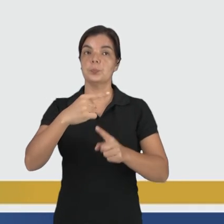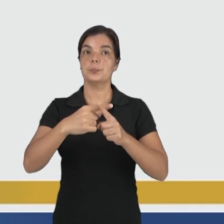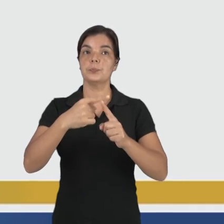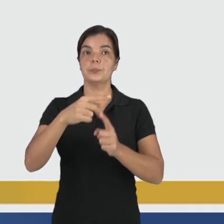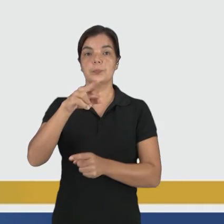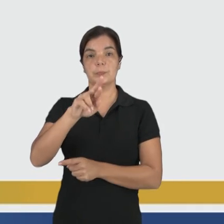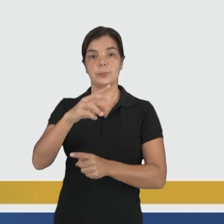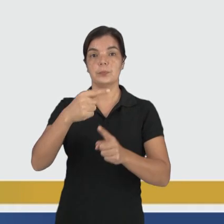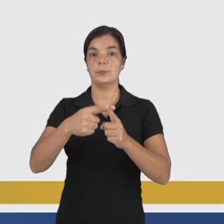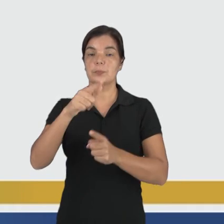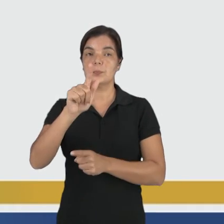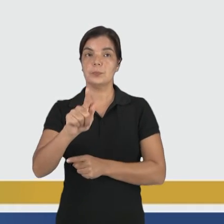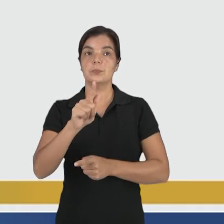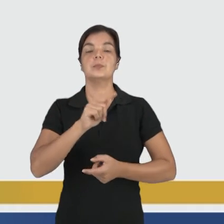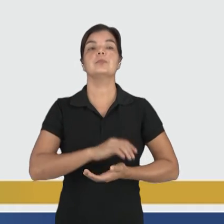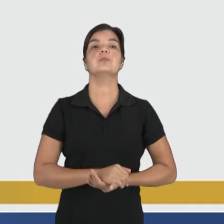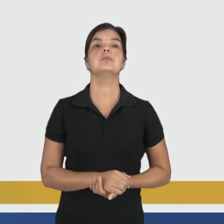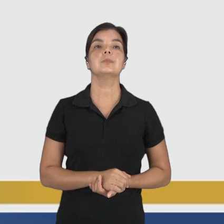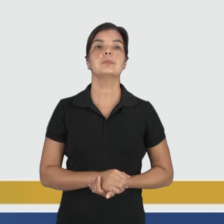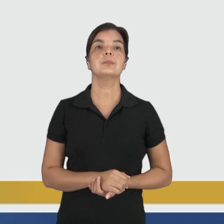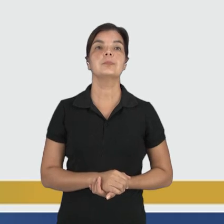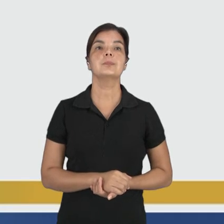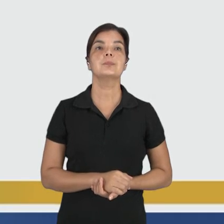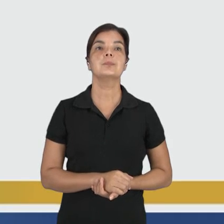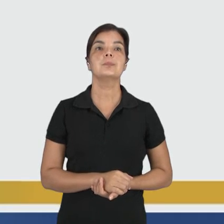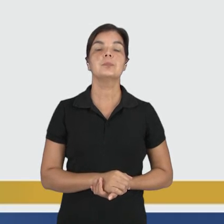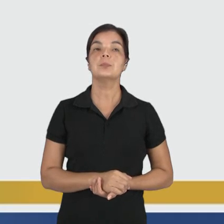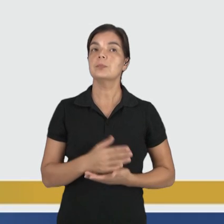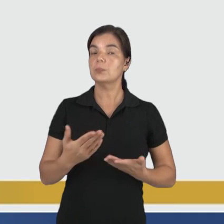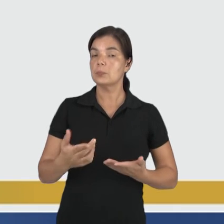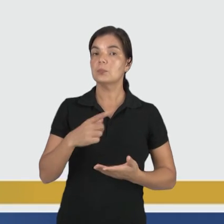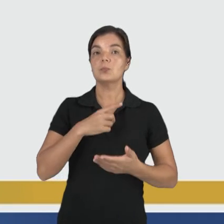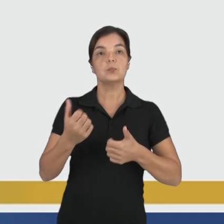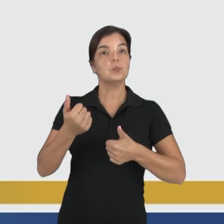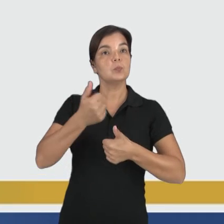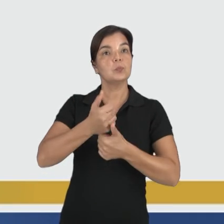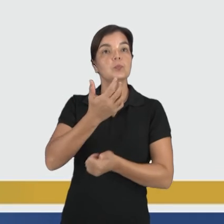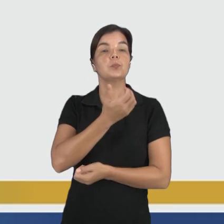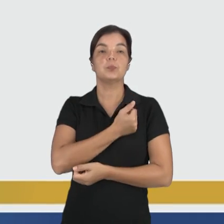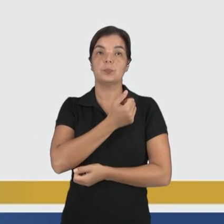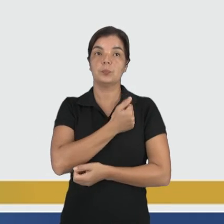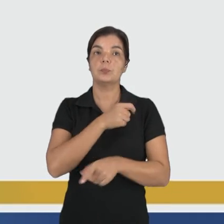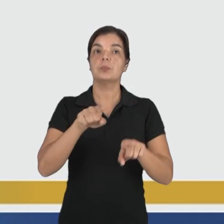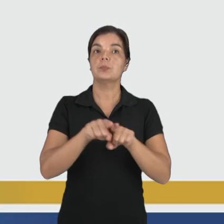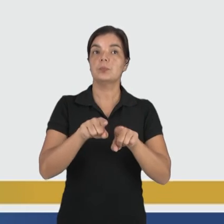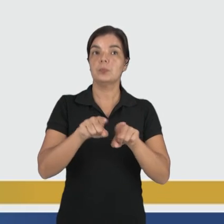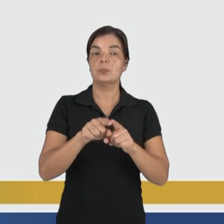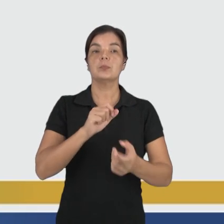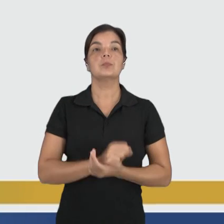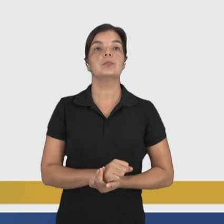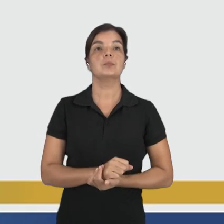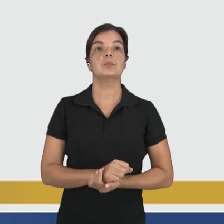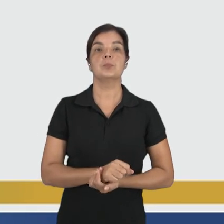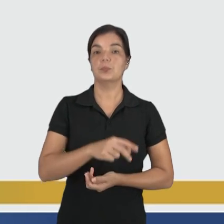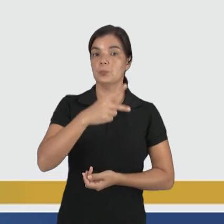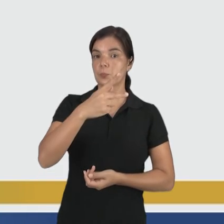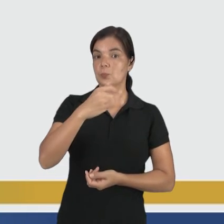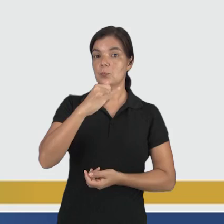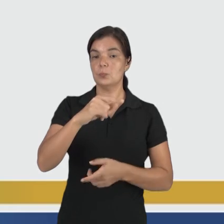π vezes r vezes a geratriz. E aí, substituindo esses valores, nós vamos ter a seguinte sentença, que o